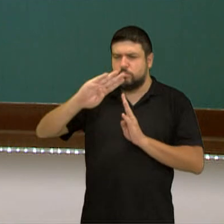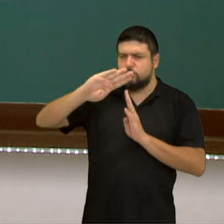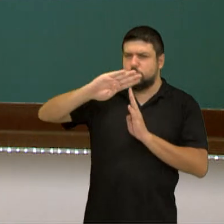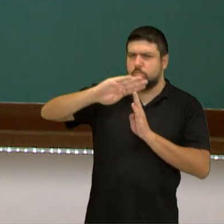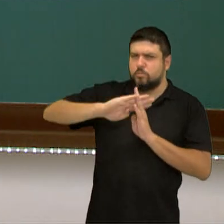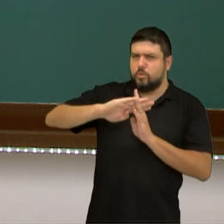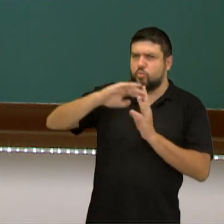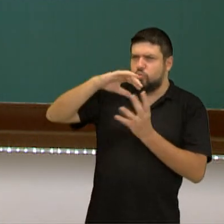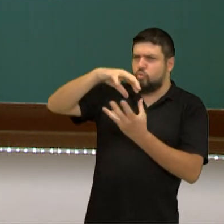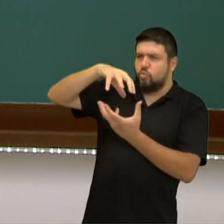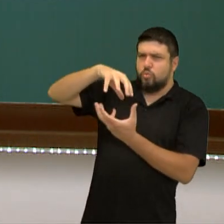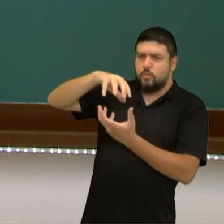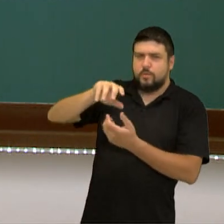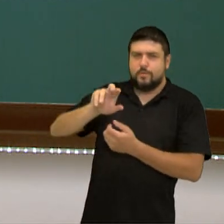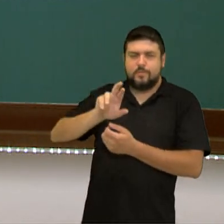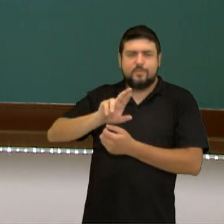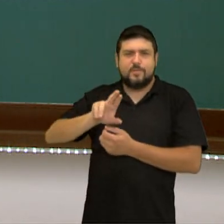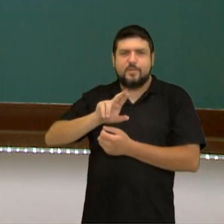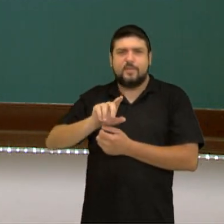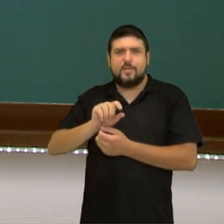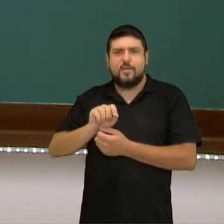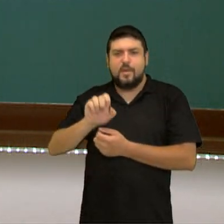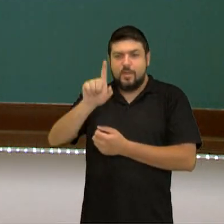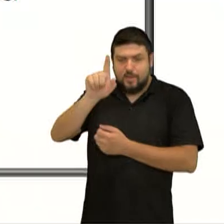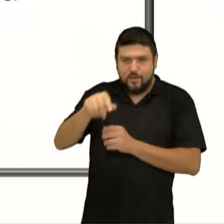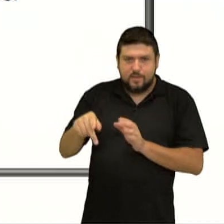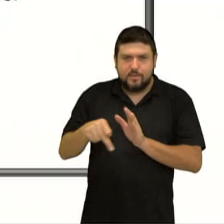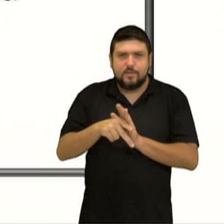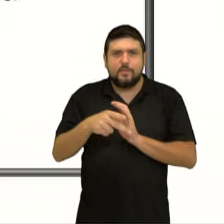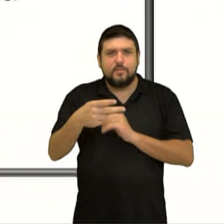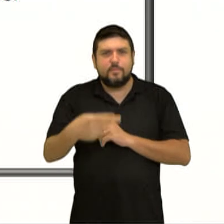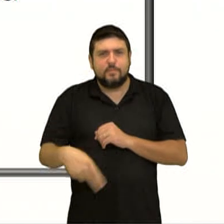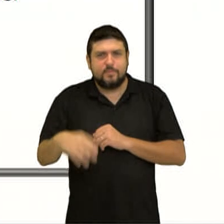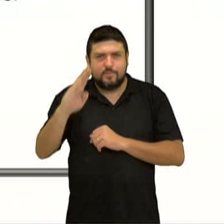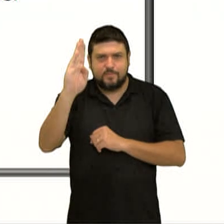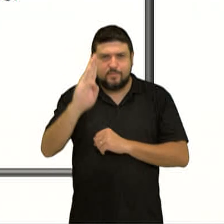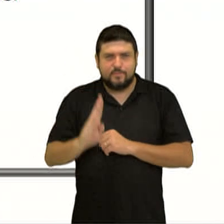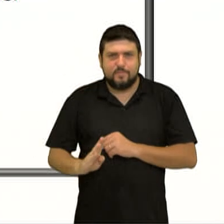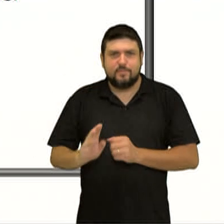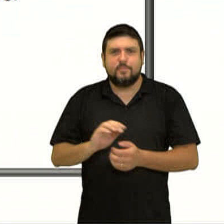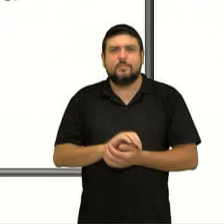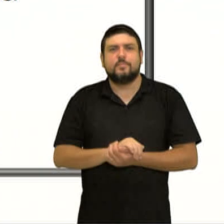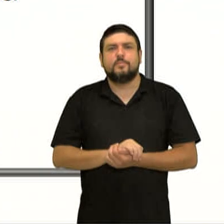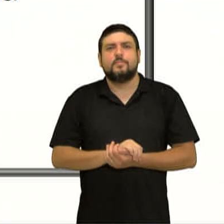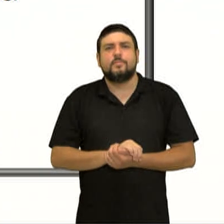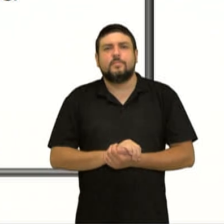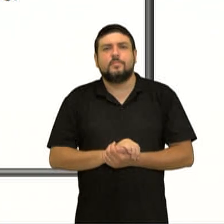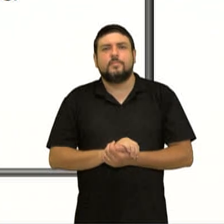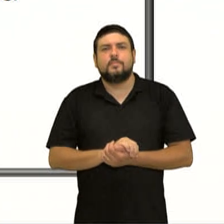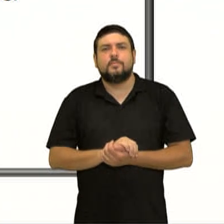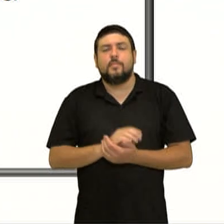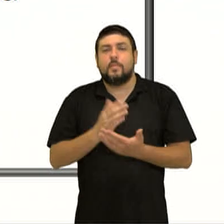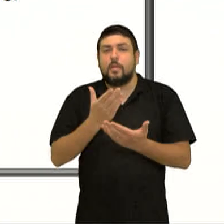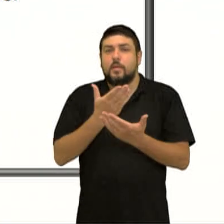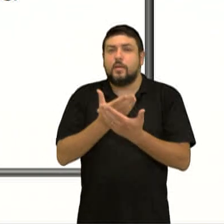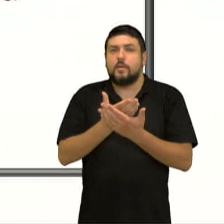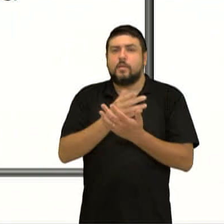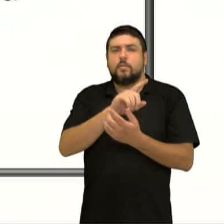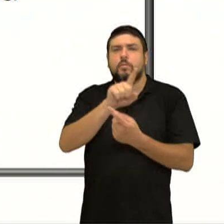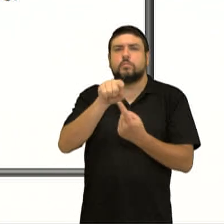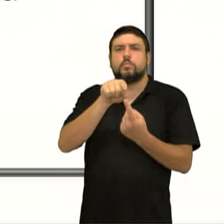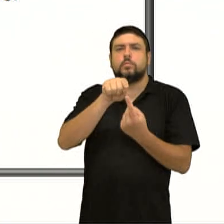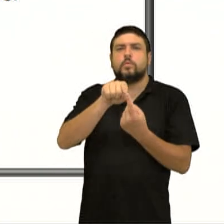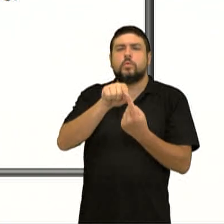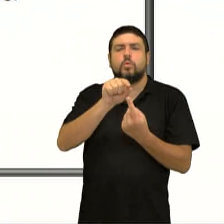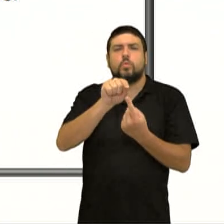para o barroco nacional, o barroco brasileiro. Então, os objetivos da aula de hoje é analisar brevemente a